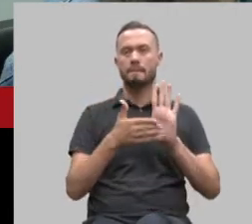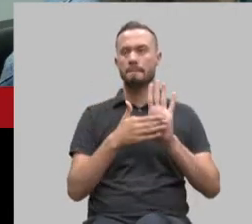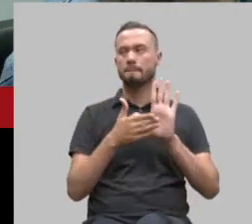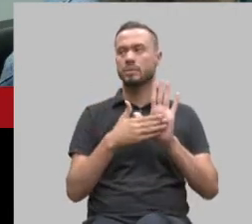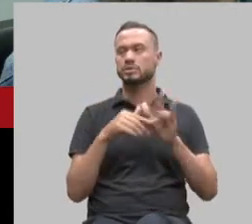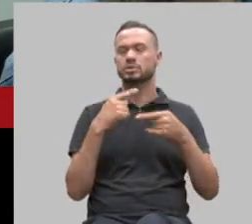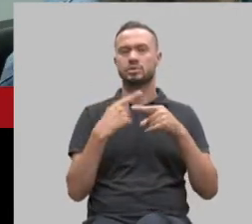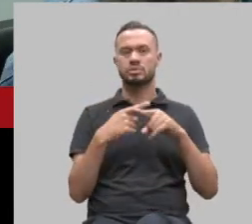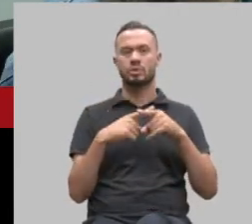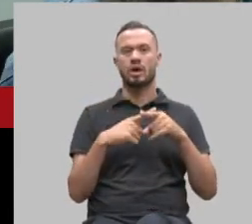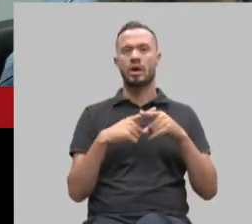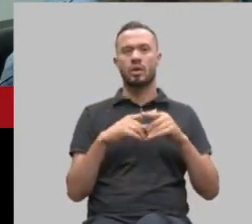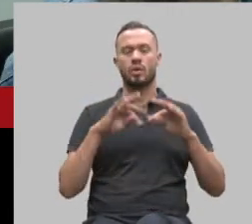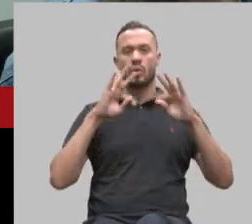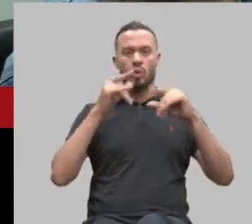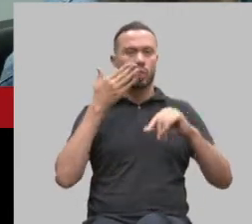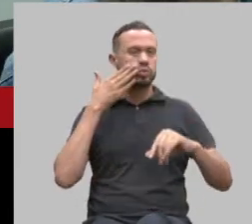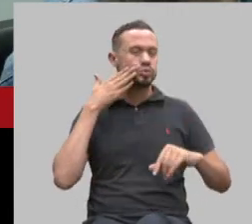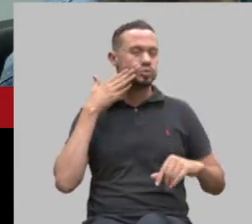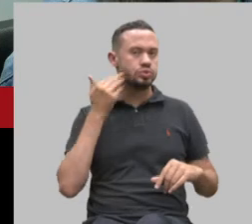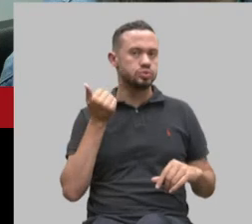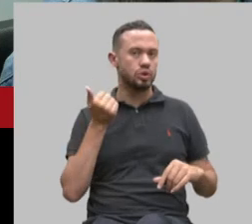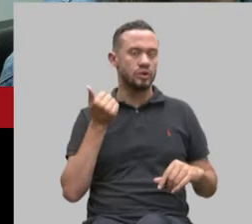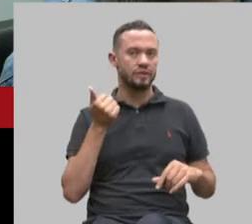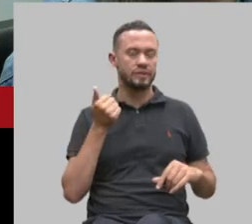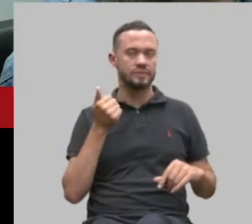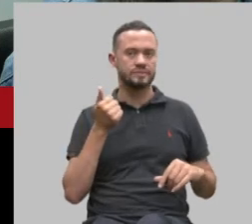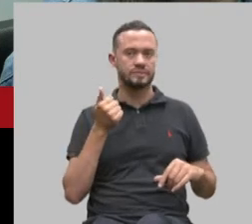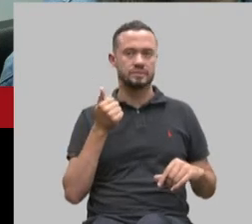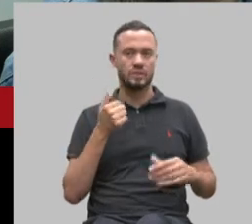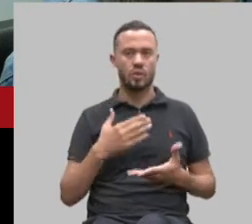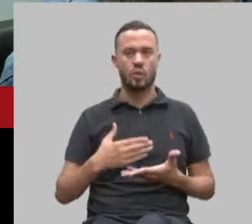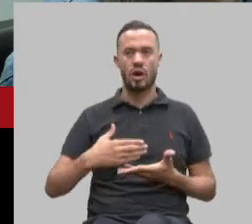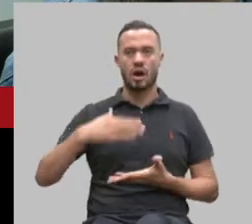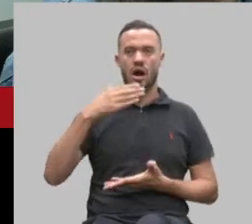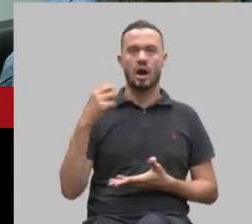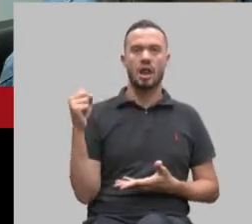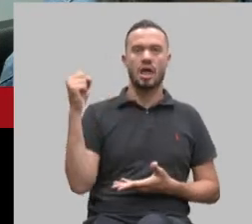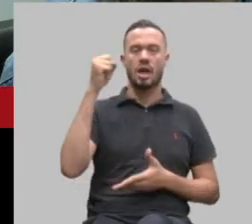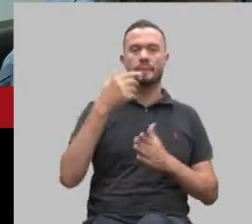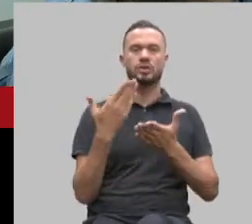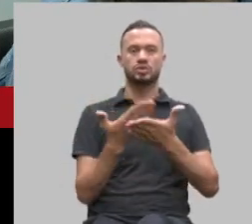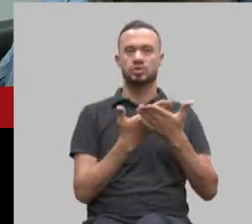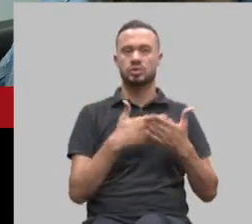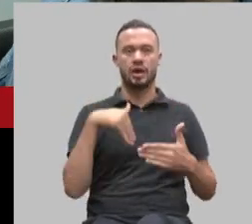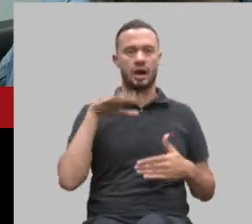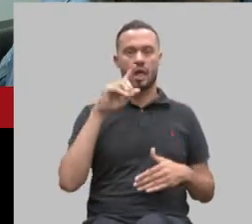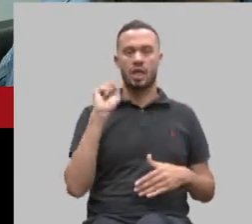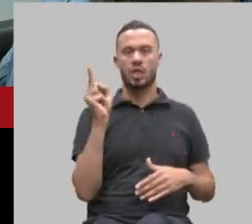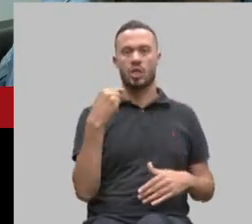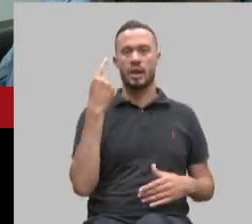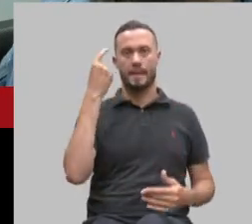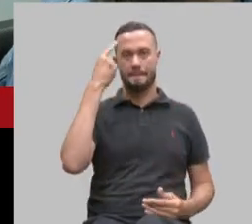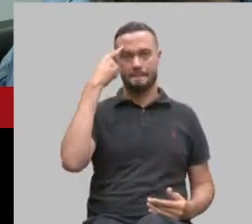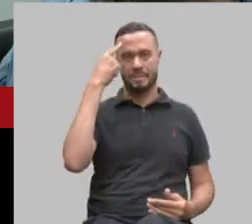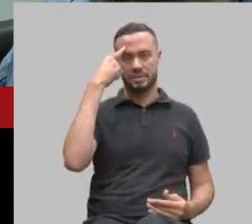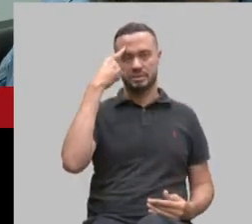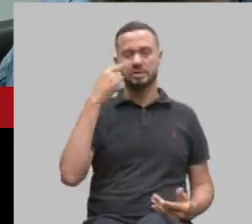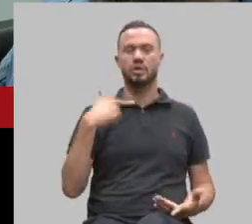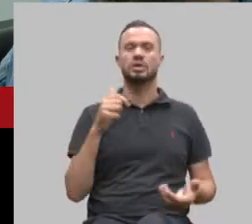protagonismo juvenil e é o grêmio estudantil é muito além do que todos pensam e que eu espero que